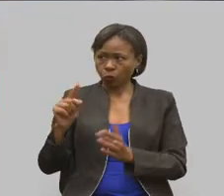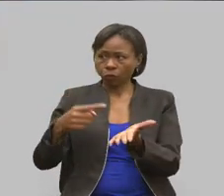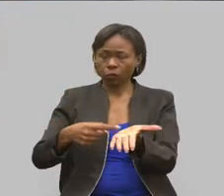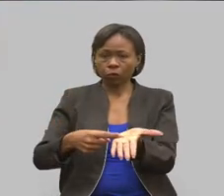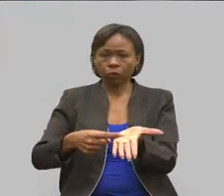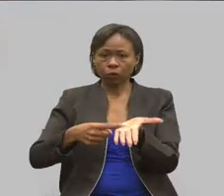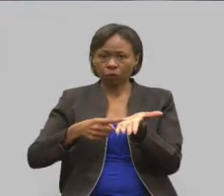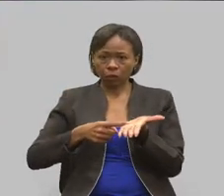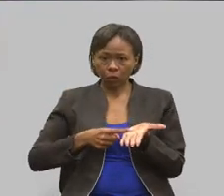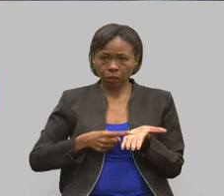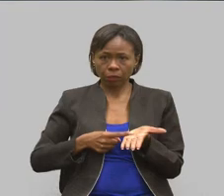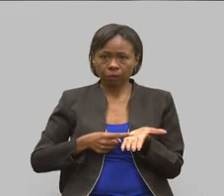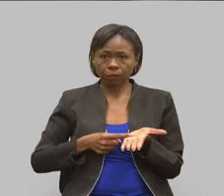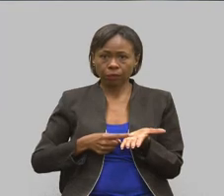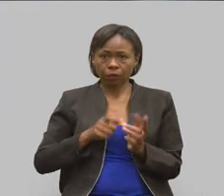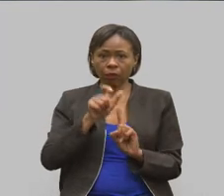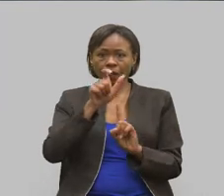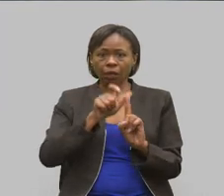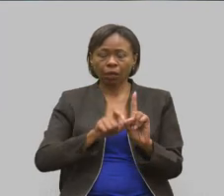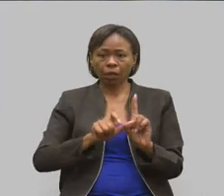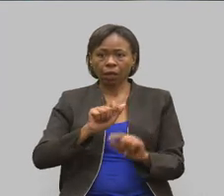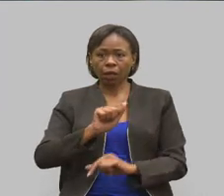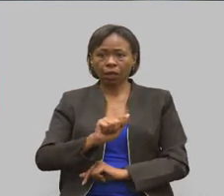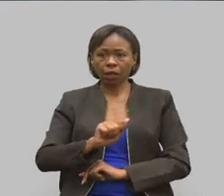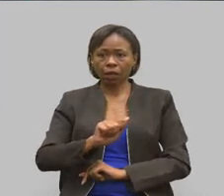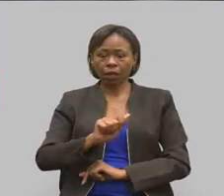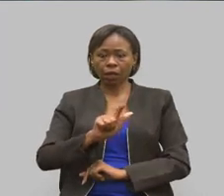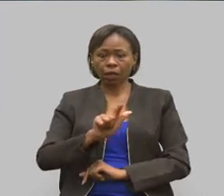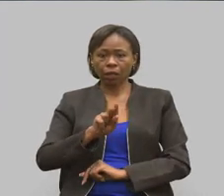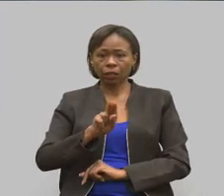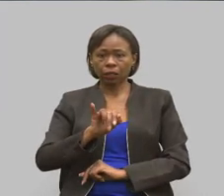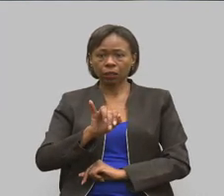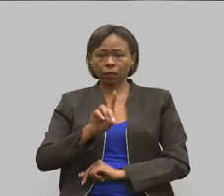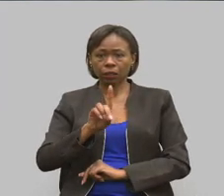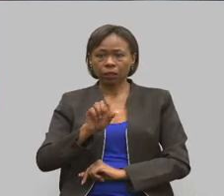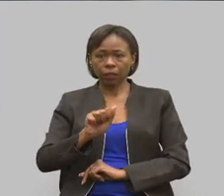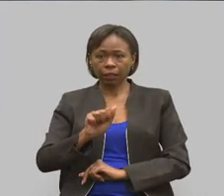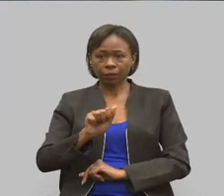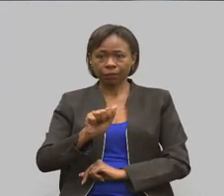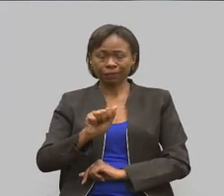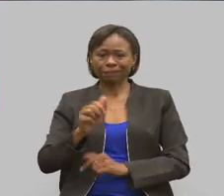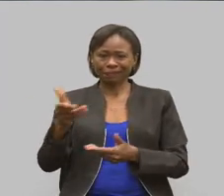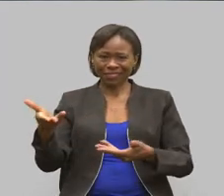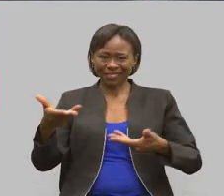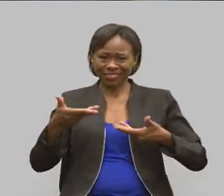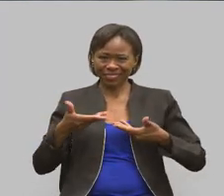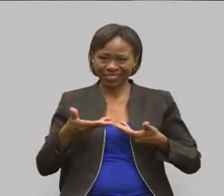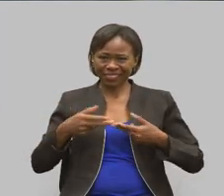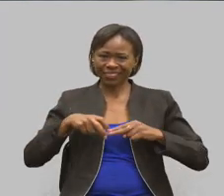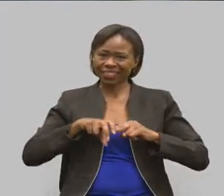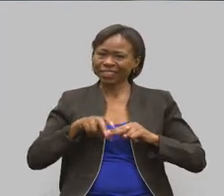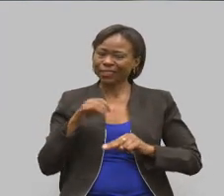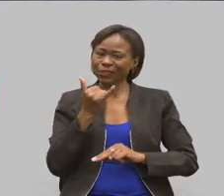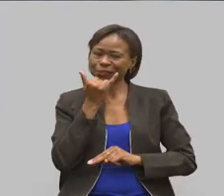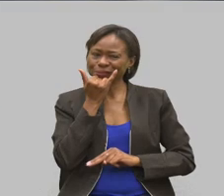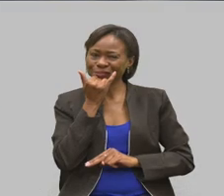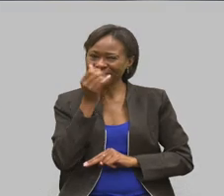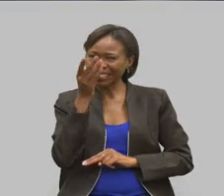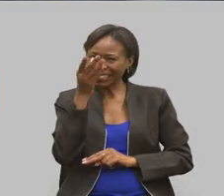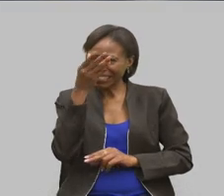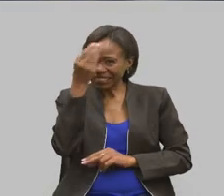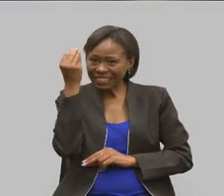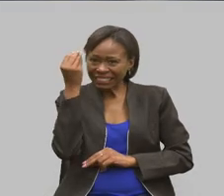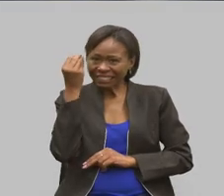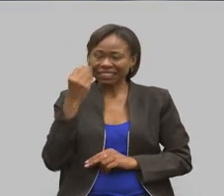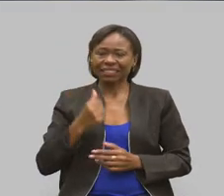convidada a ida Andrade por favor que tome assento aqui na mesa desculpe pela nossa falha